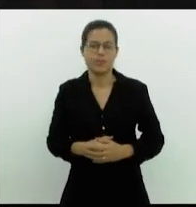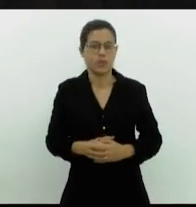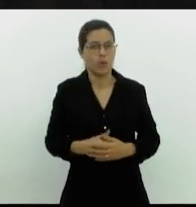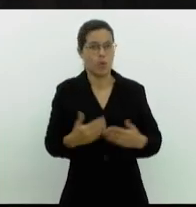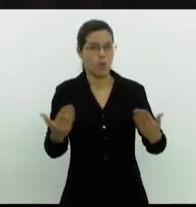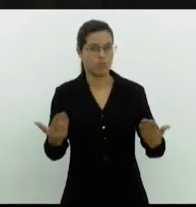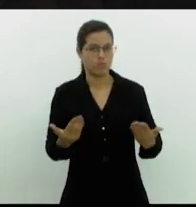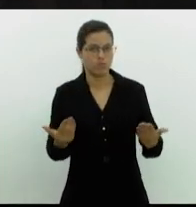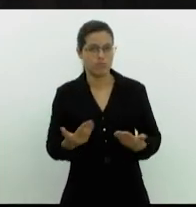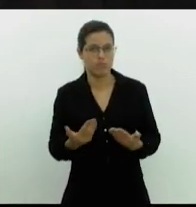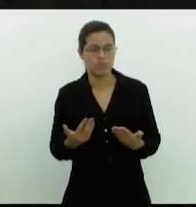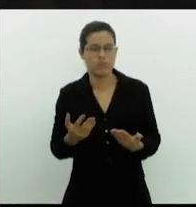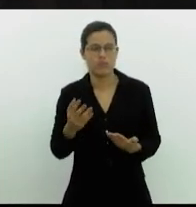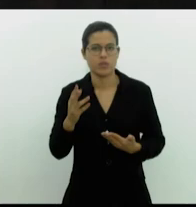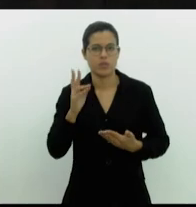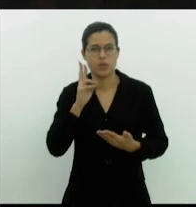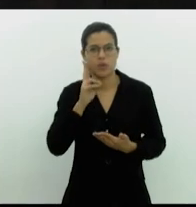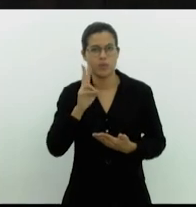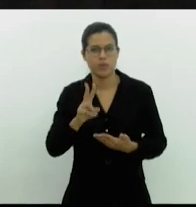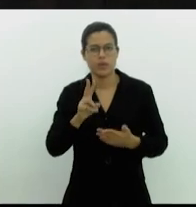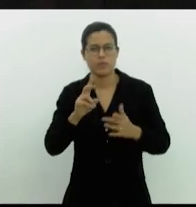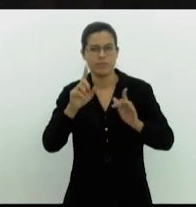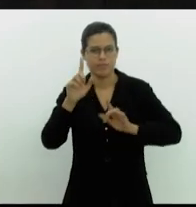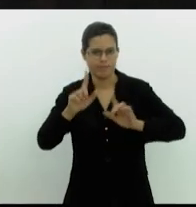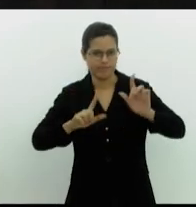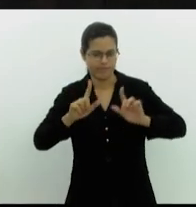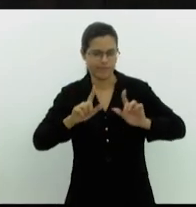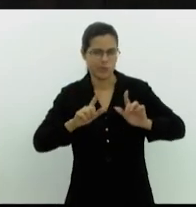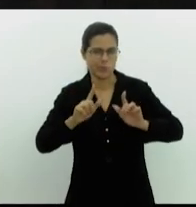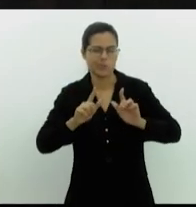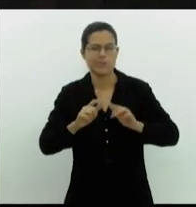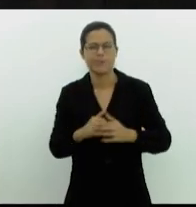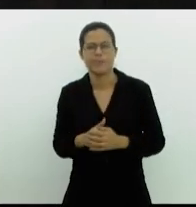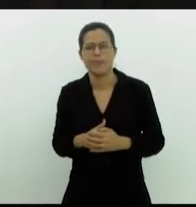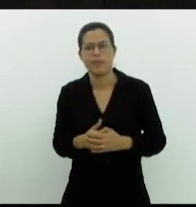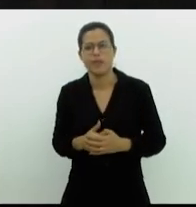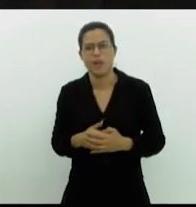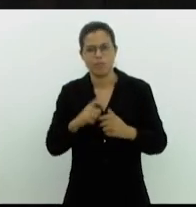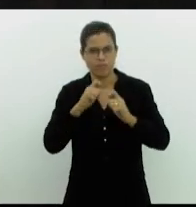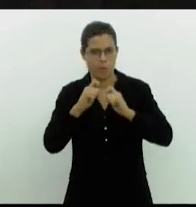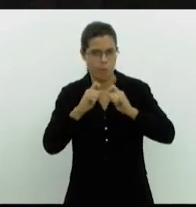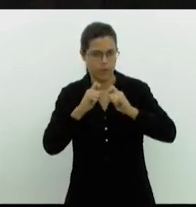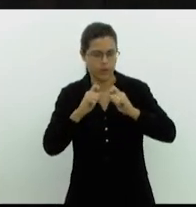jornais que o Brasil está